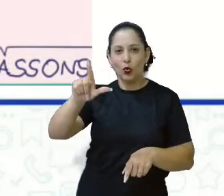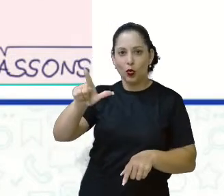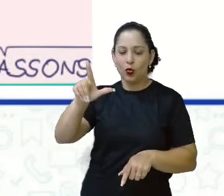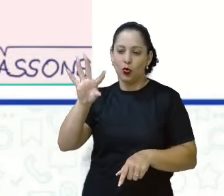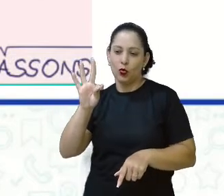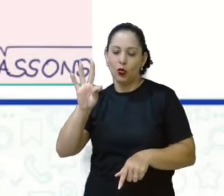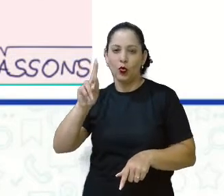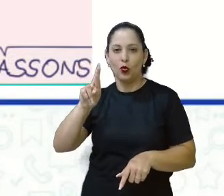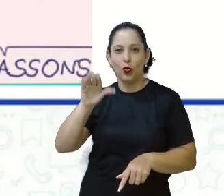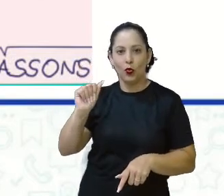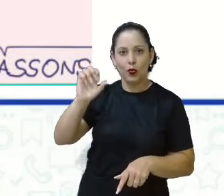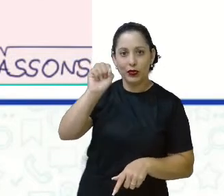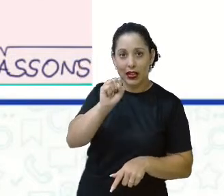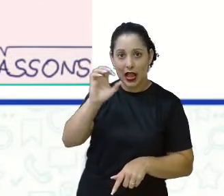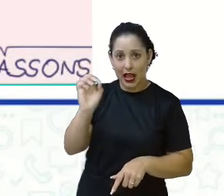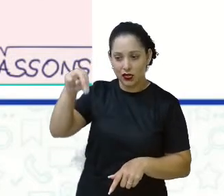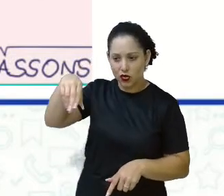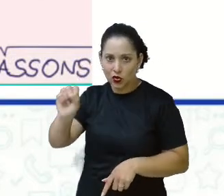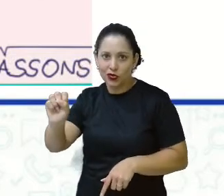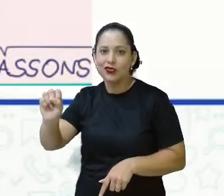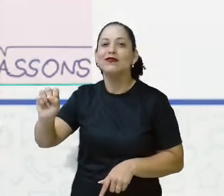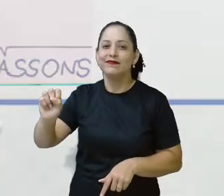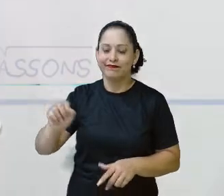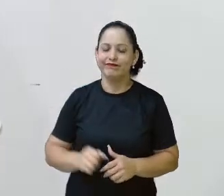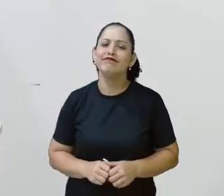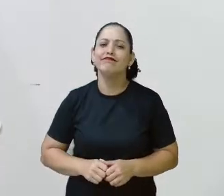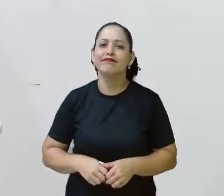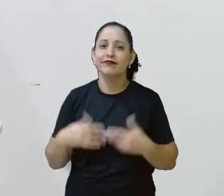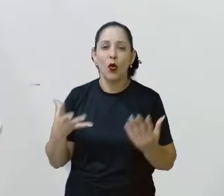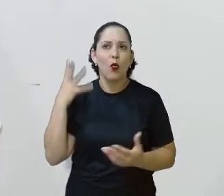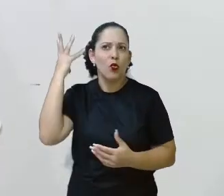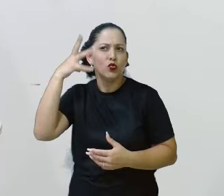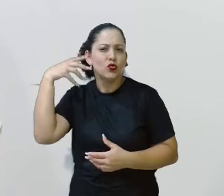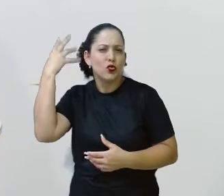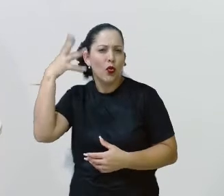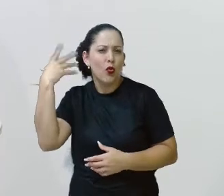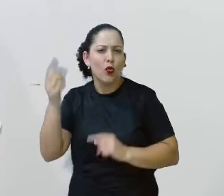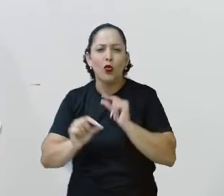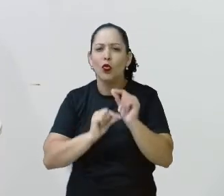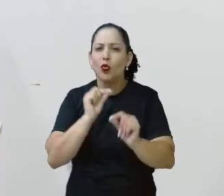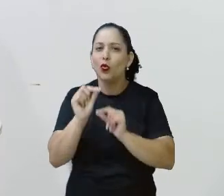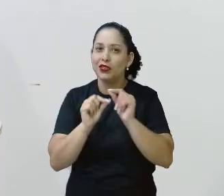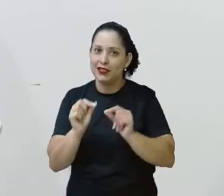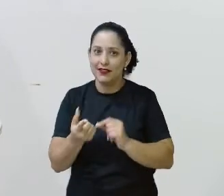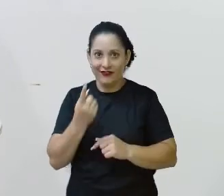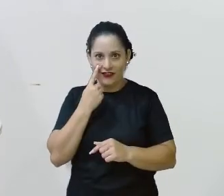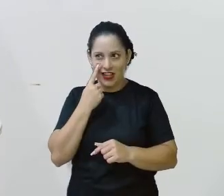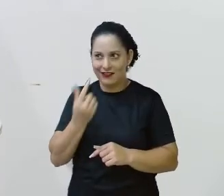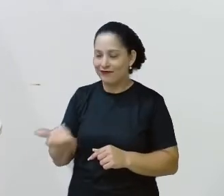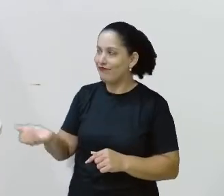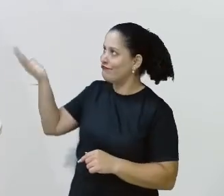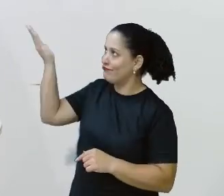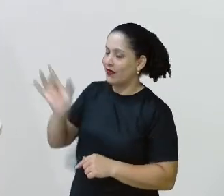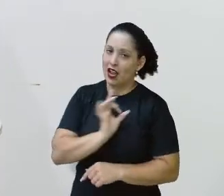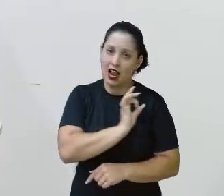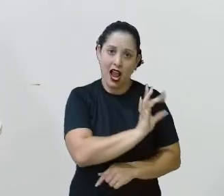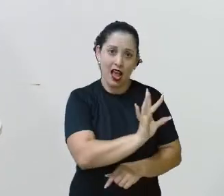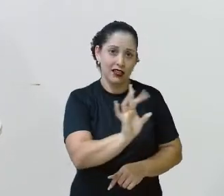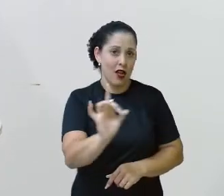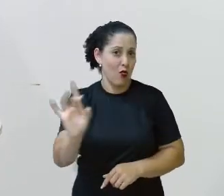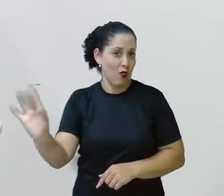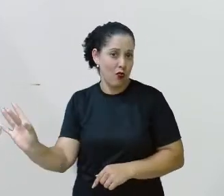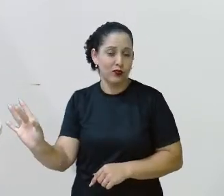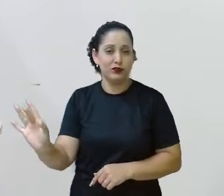isso, Bel? Em relação aí à questão do som, pessoal, vejam que aí a capacidade, né, de cada um. Então, existem